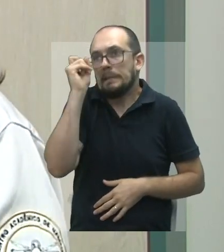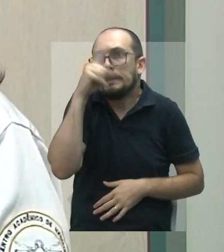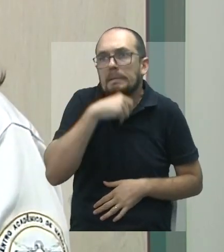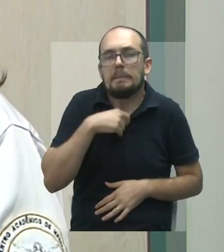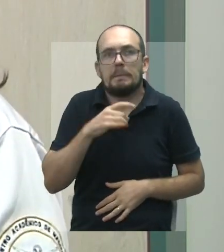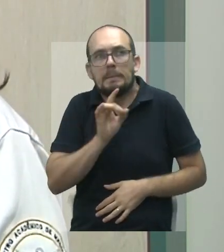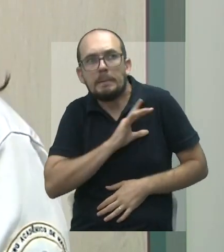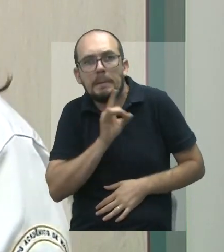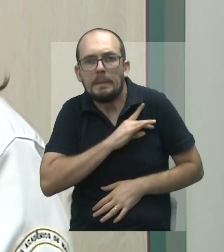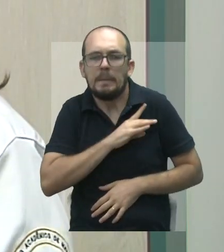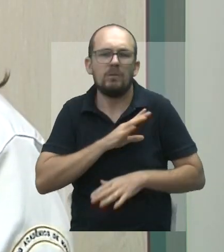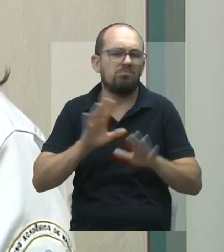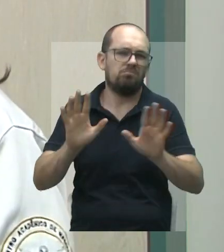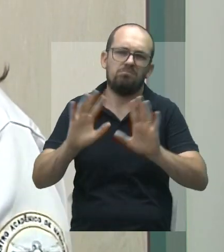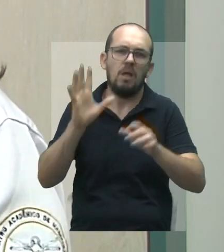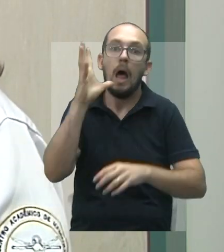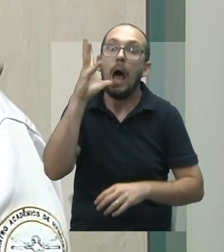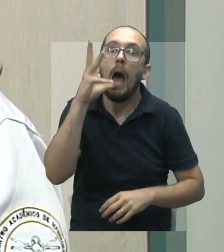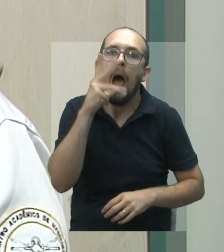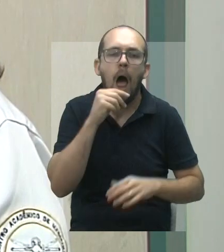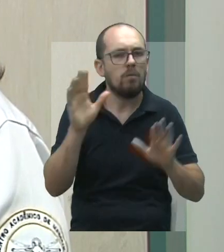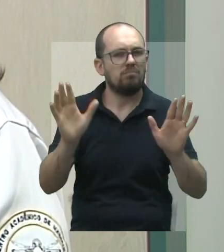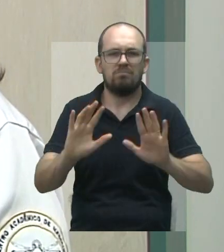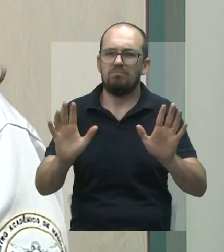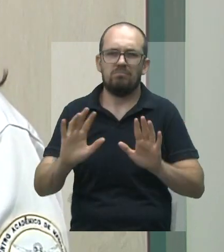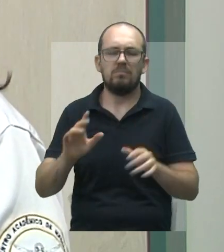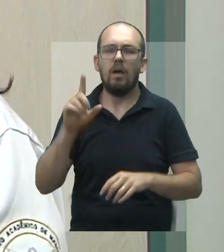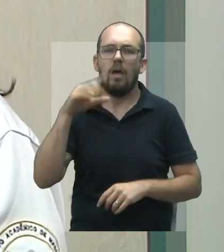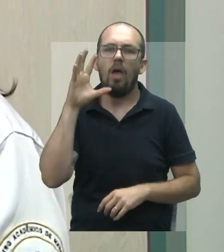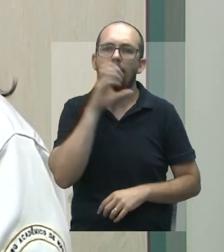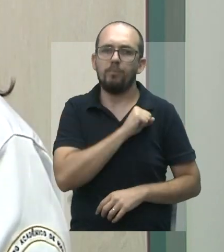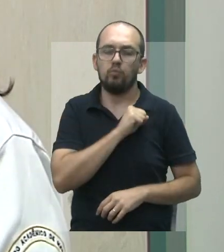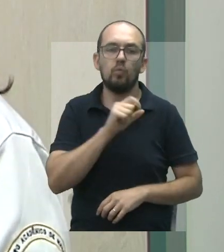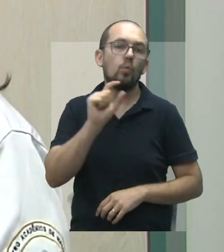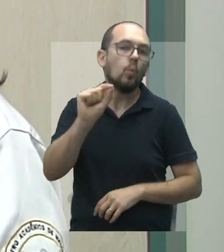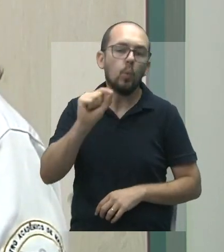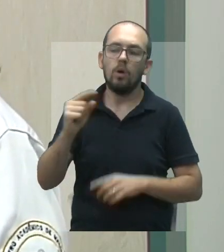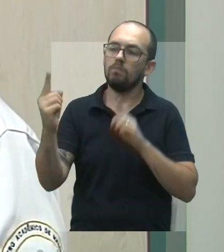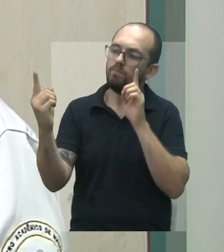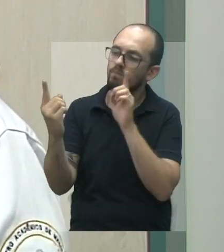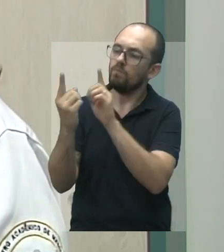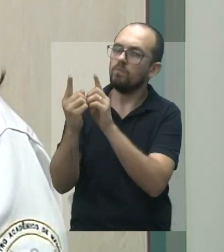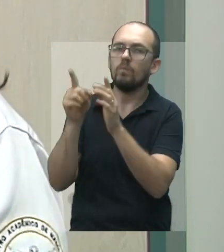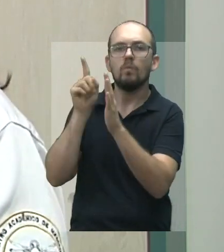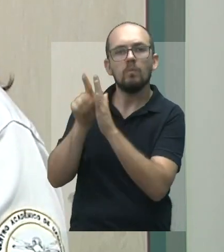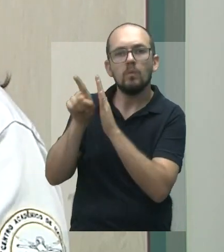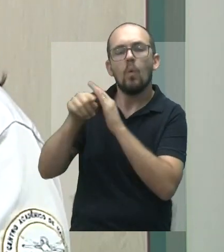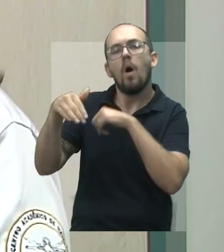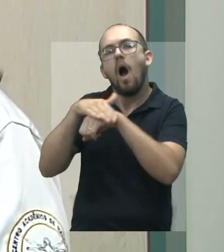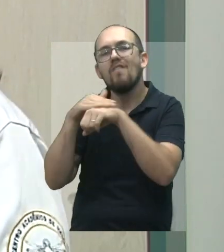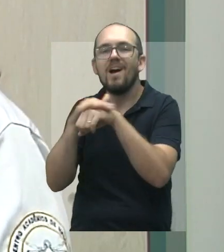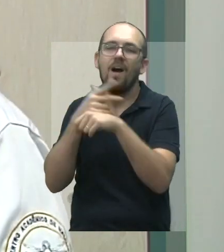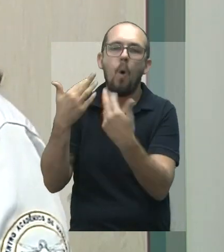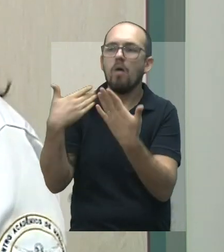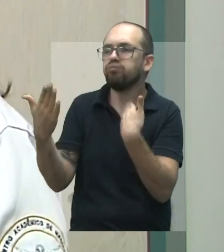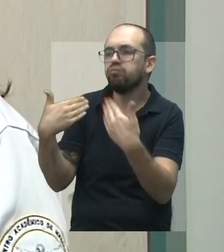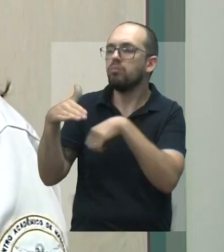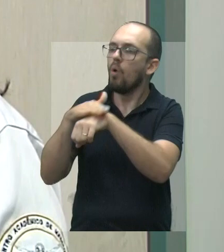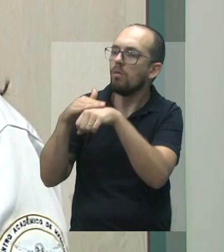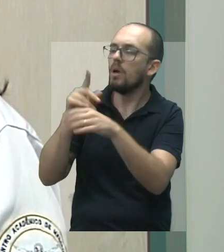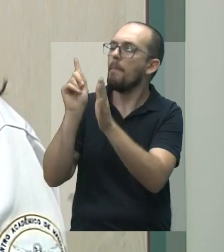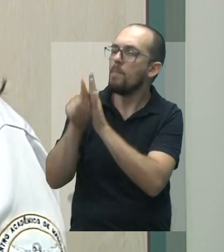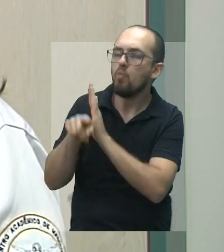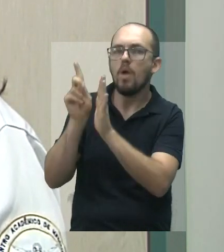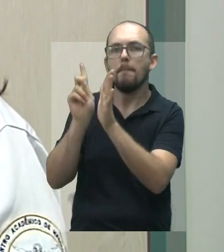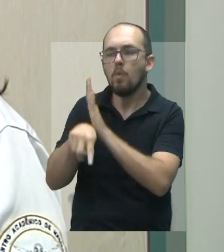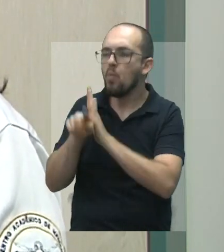não é um procedimento demorado, né? Nós iremos ter uma conversa em primeira mão, faremos algumas perguntas